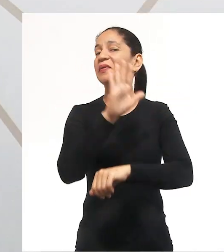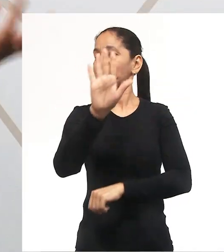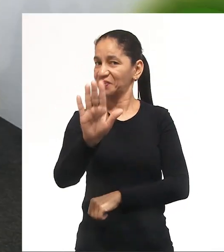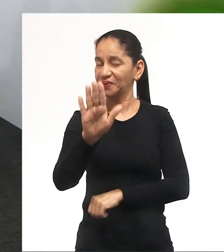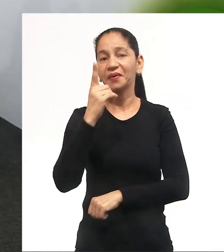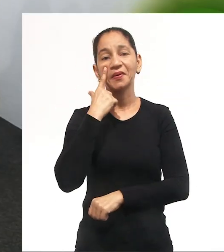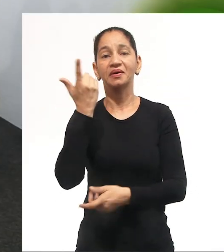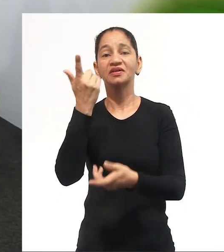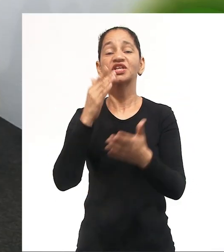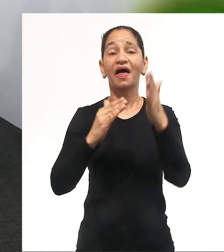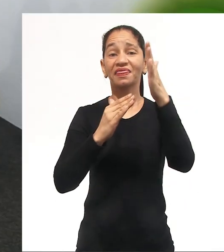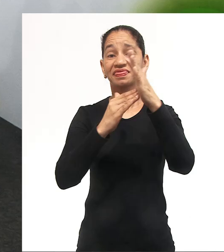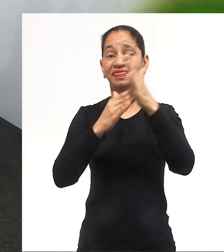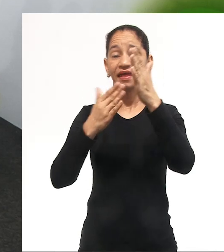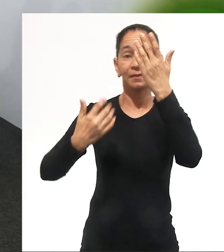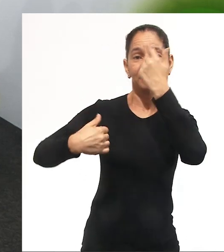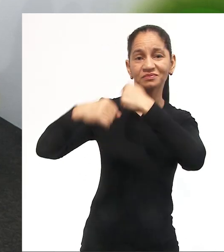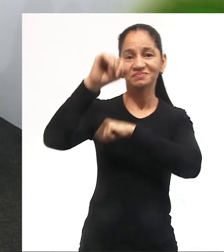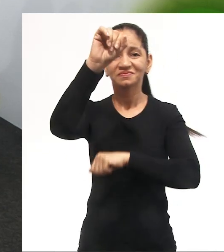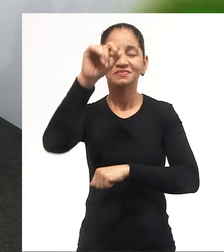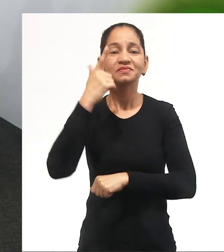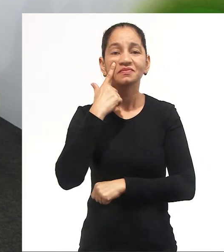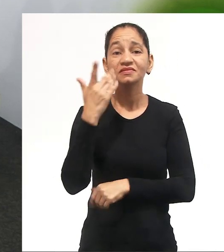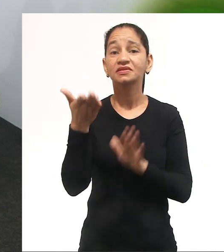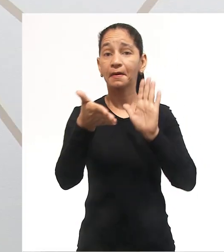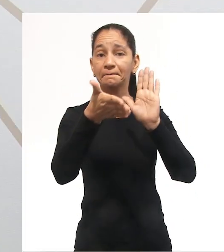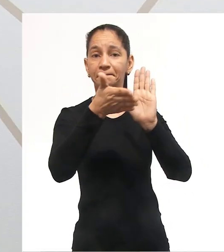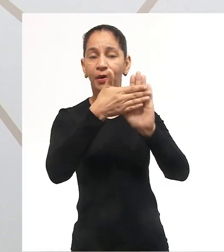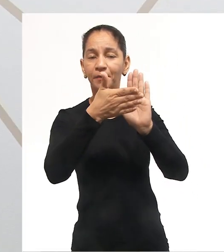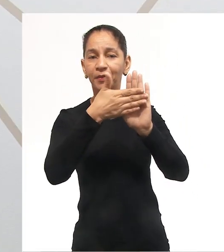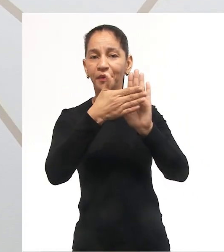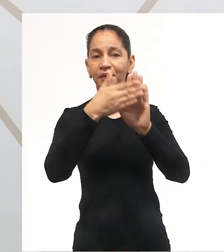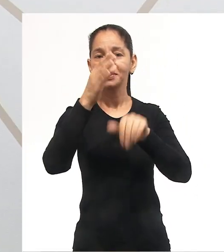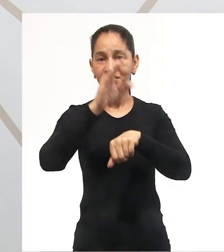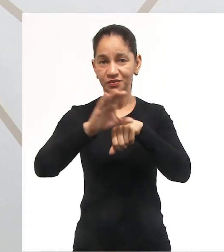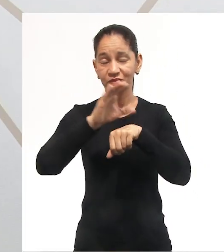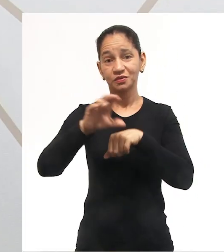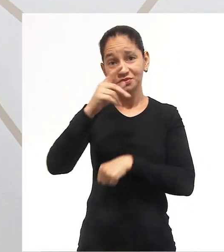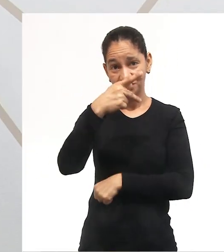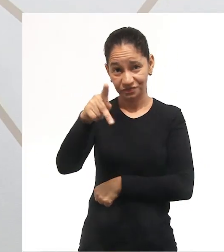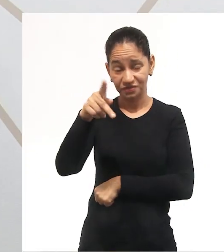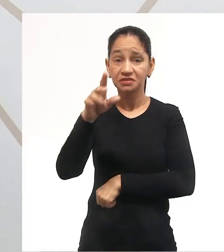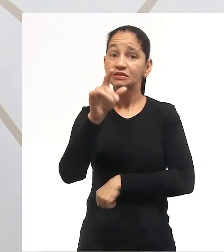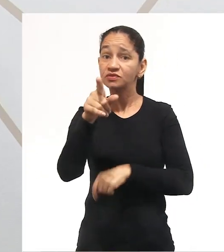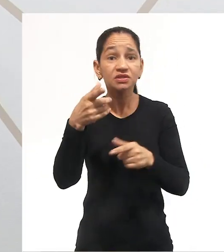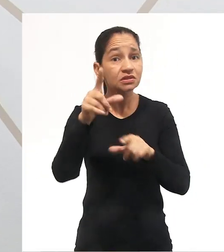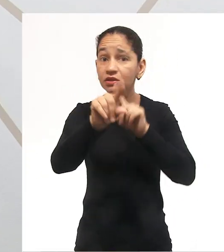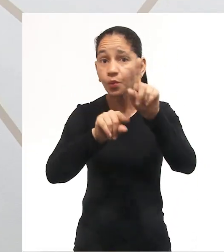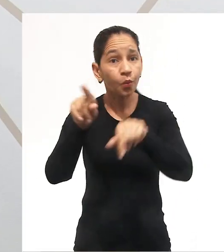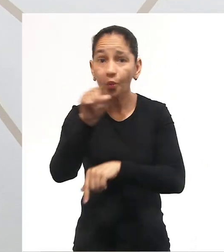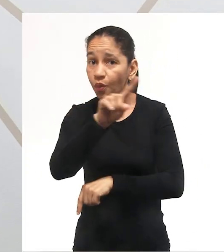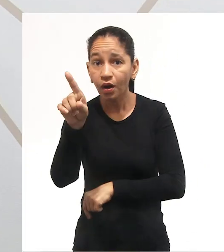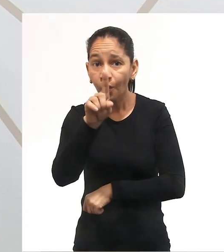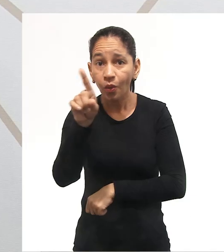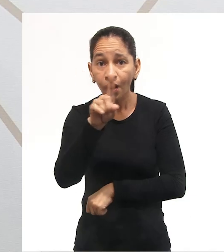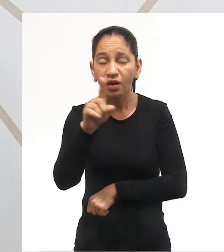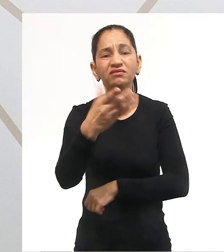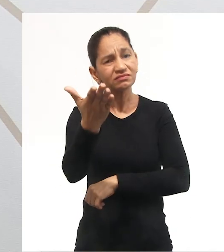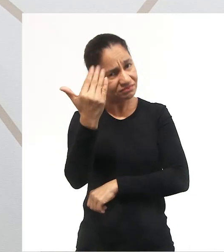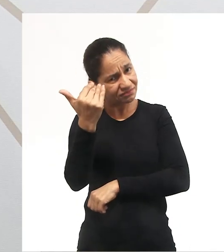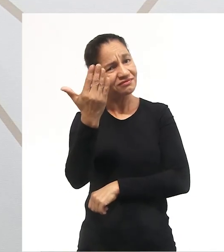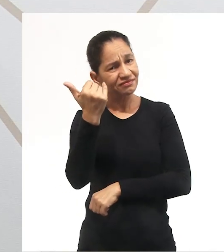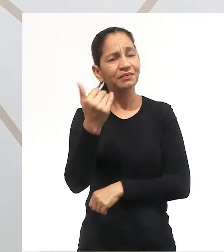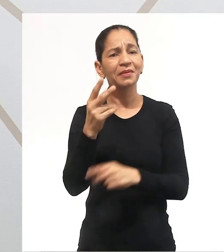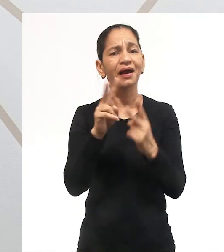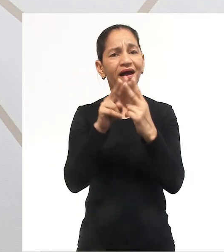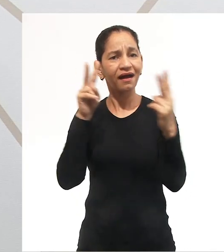já falando de jornada de herói, a gente está aí com uma proposta no curso, e que se você, de repente, ainda não escolheu o seu curso, venha